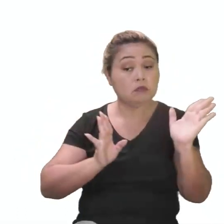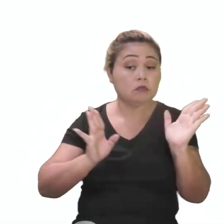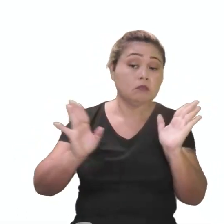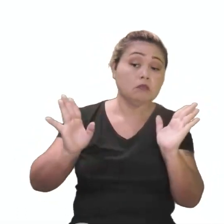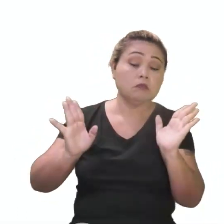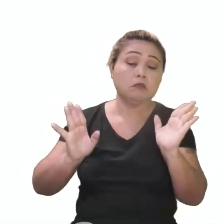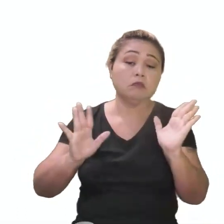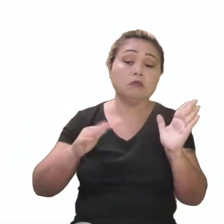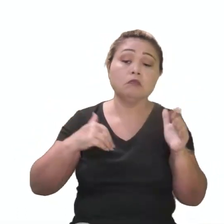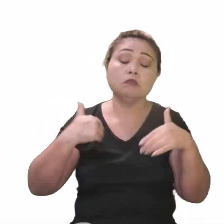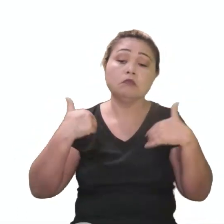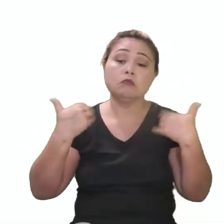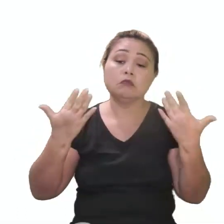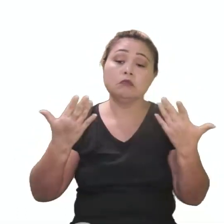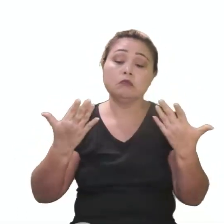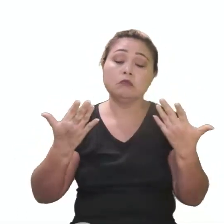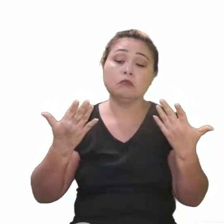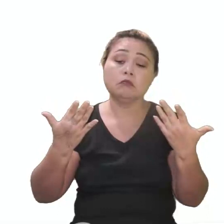questão para